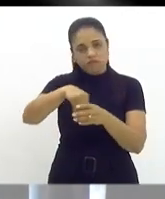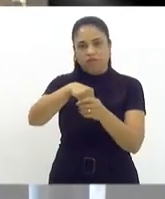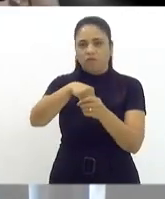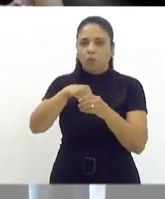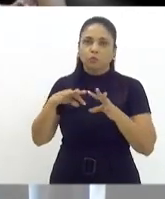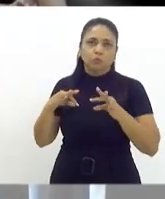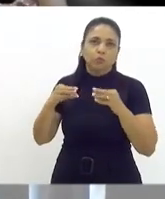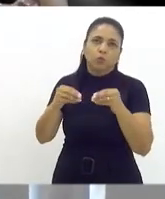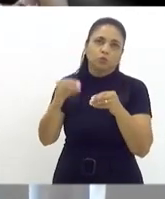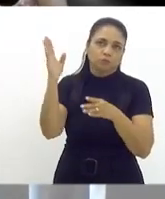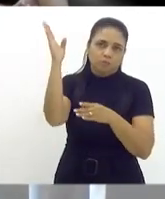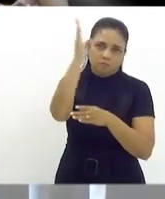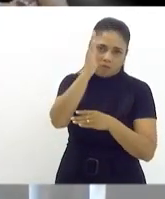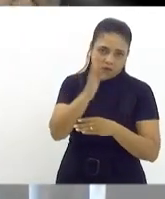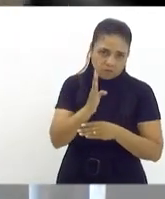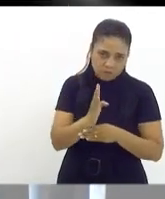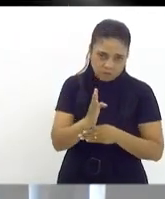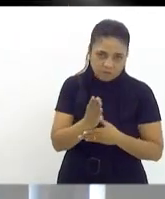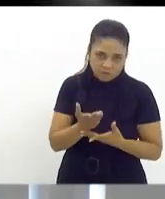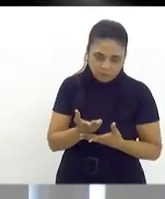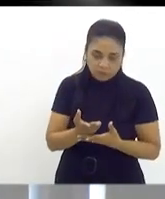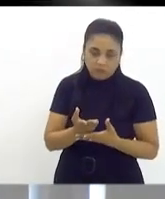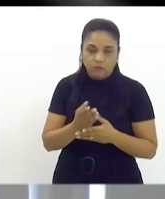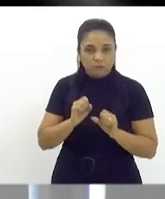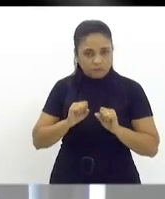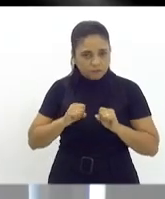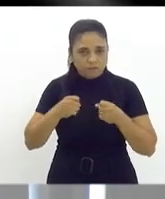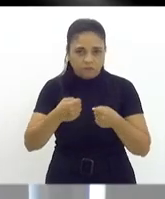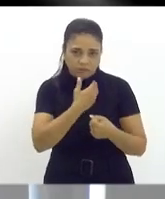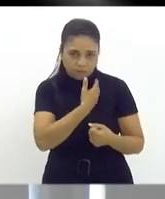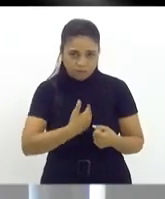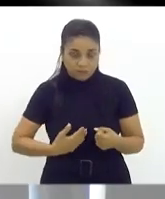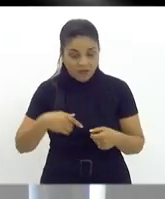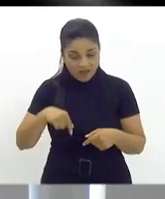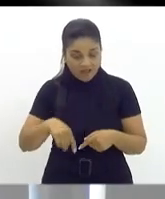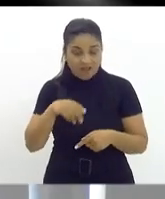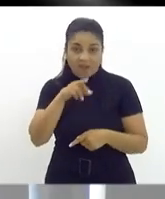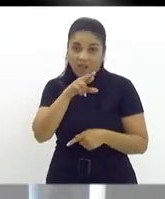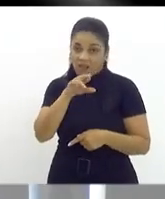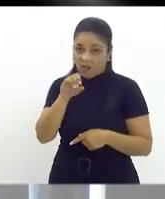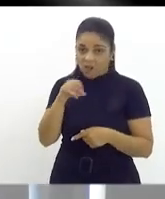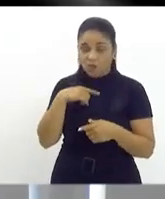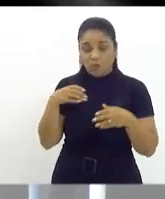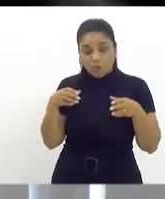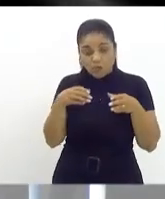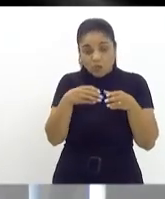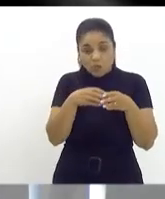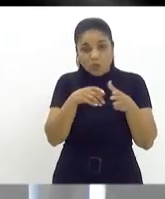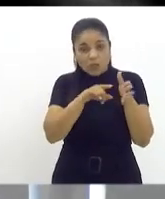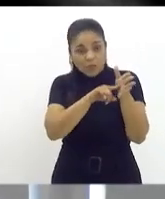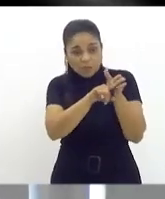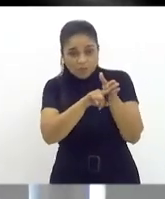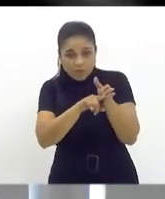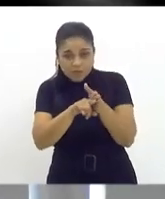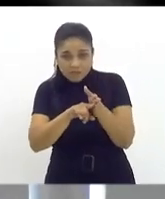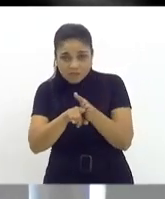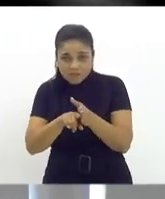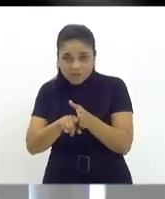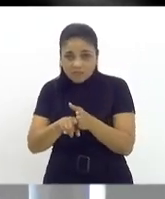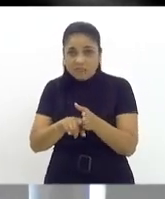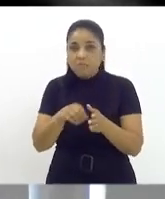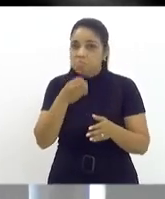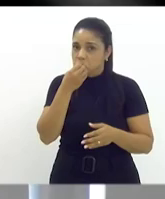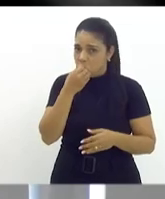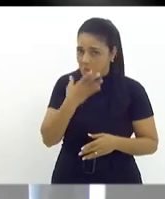o país só que o rio ele tem um departamento nosso departamento de pesquisa né felizmente ele é muito bom